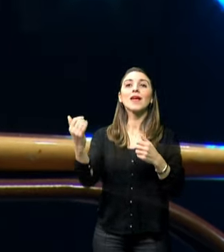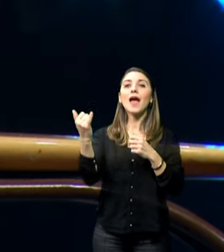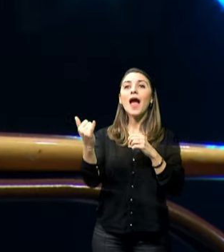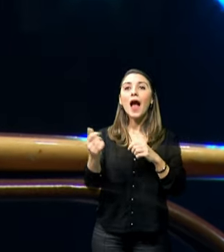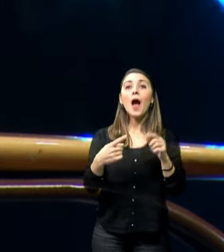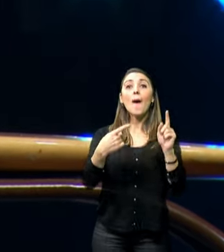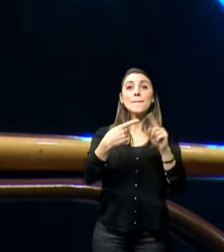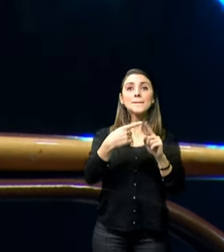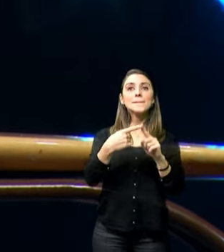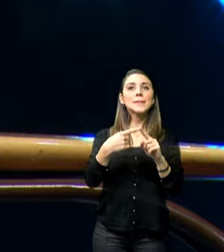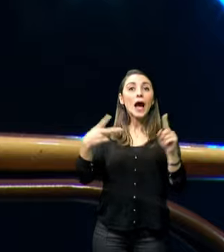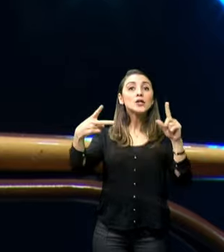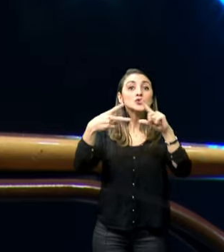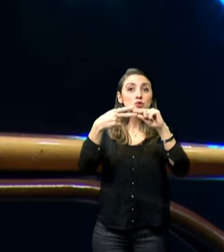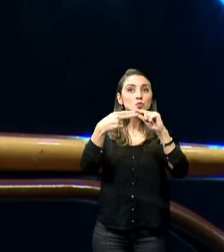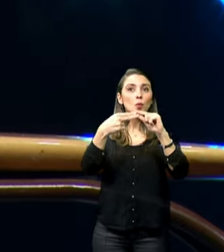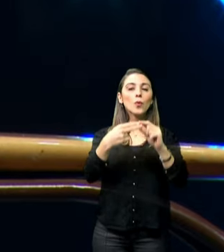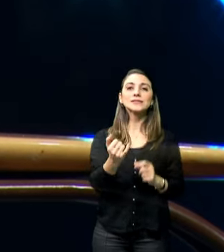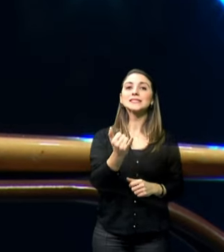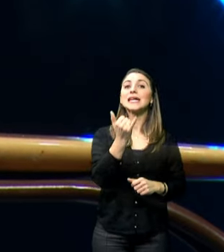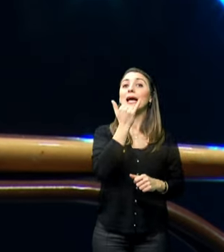oferecer e receber.